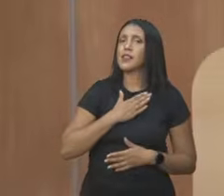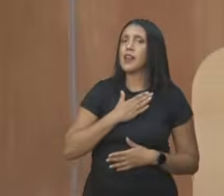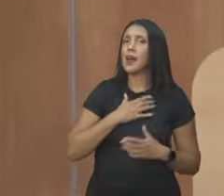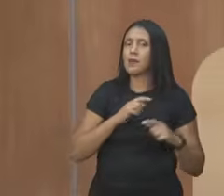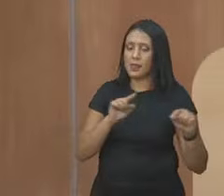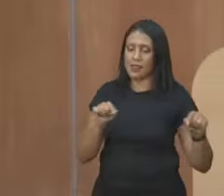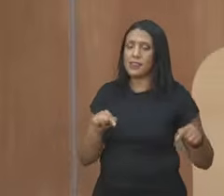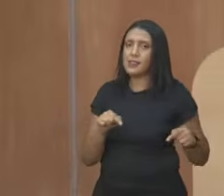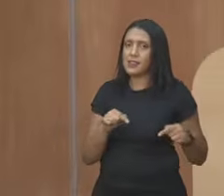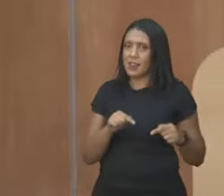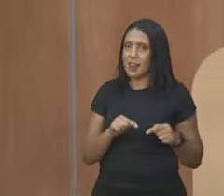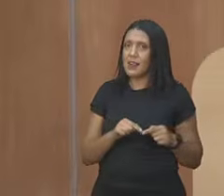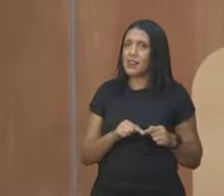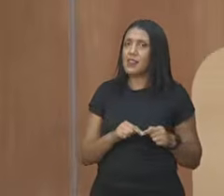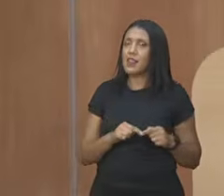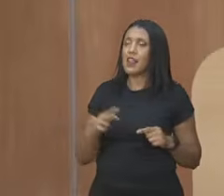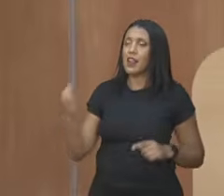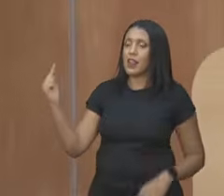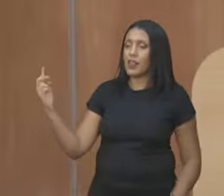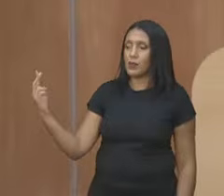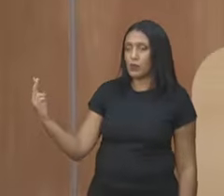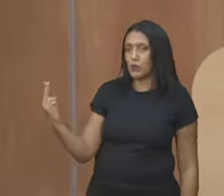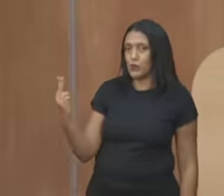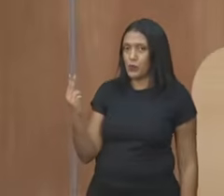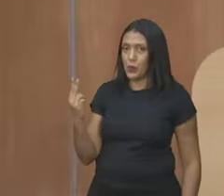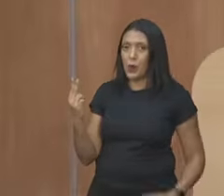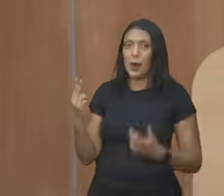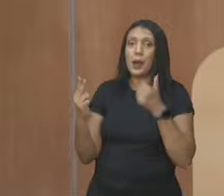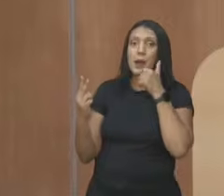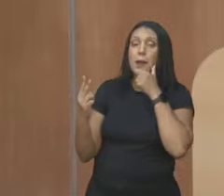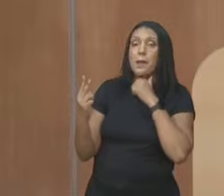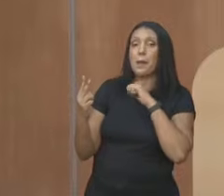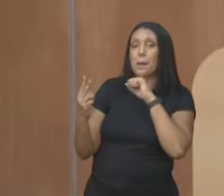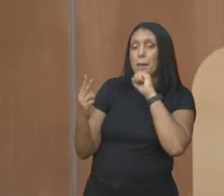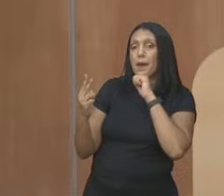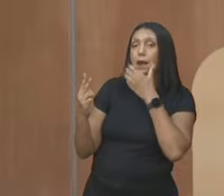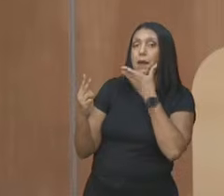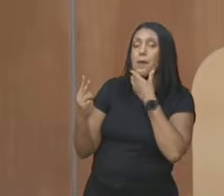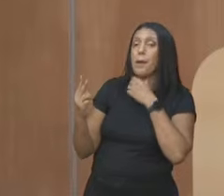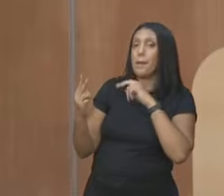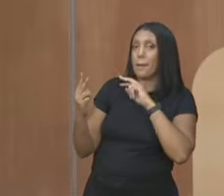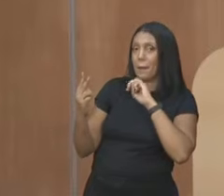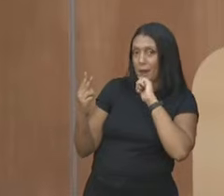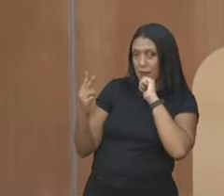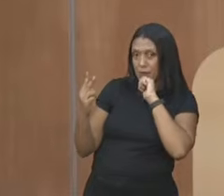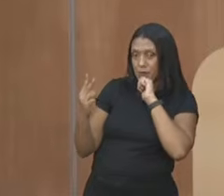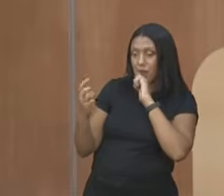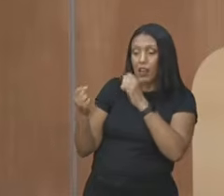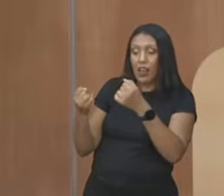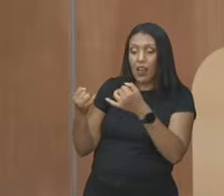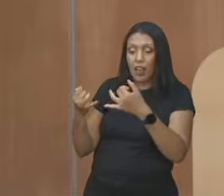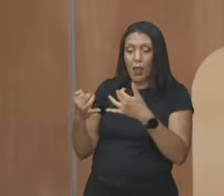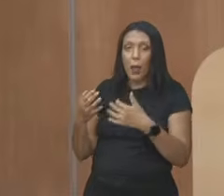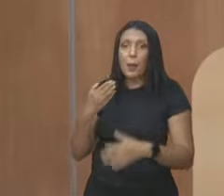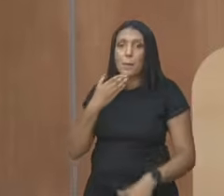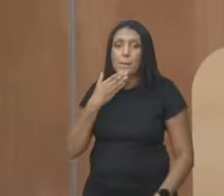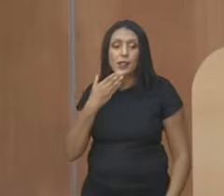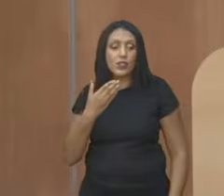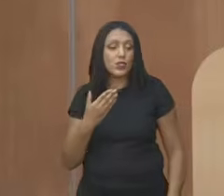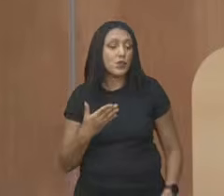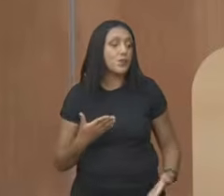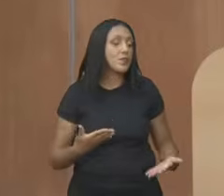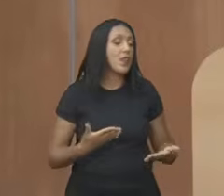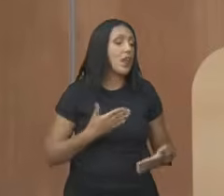documento, manda para a assistência social, manda para a entidade, e se ele quiser ir, vai, se não quiser, não